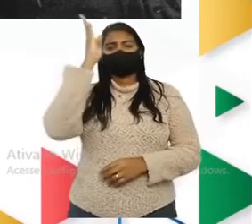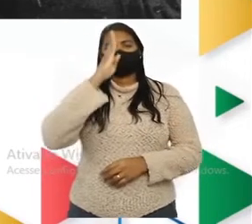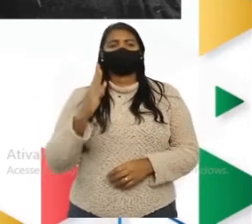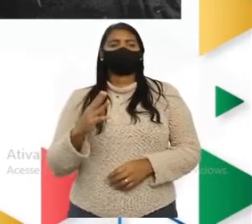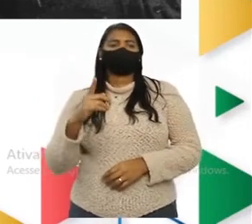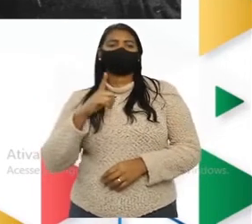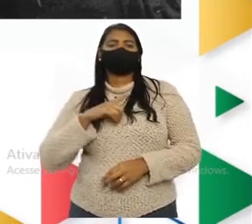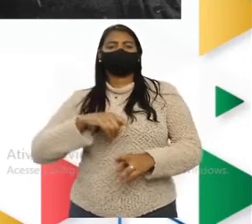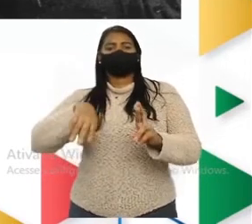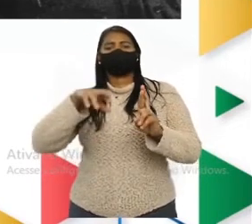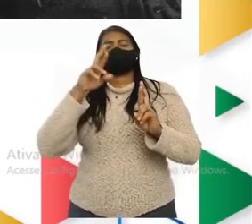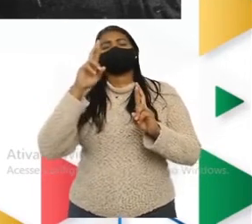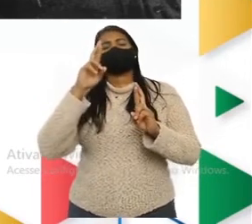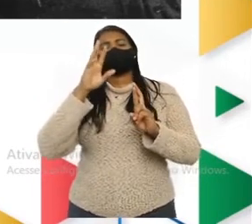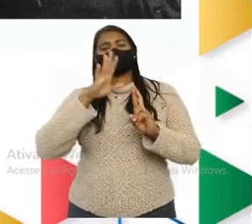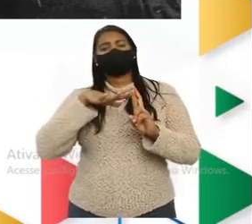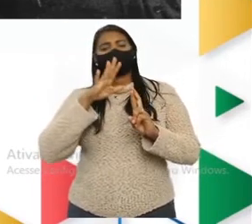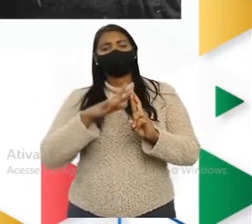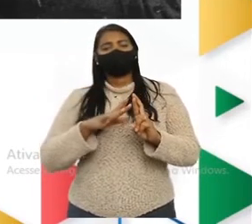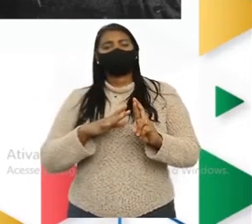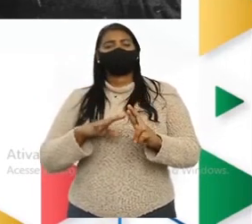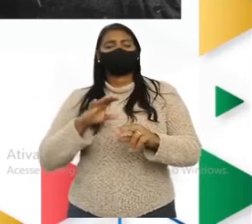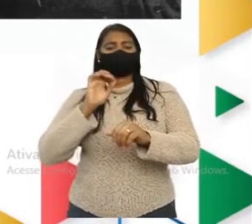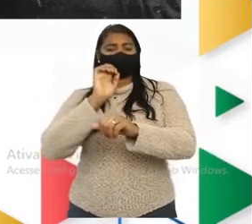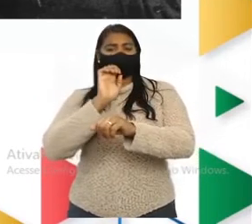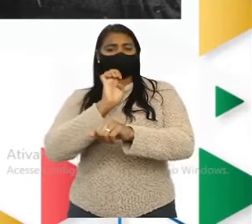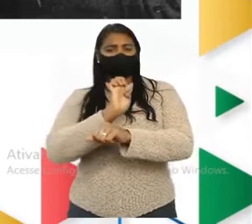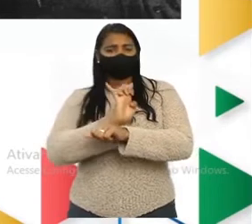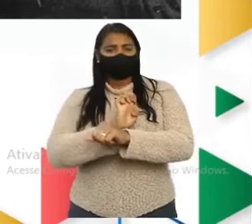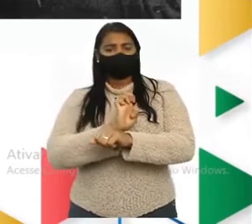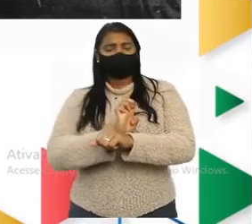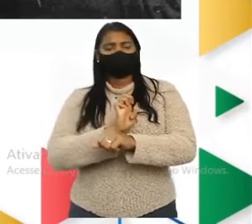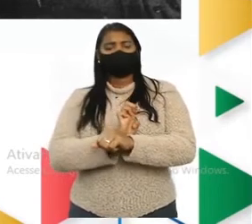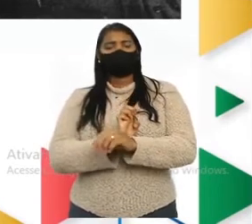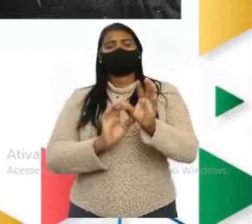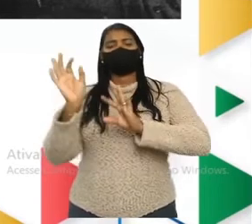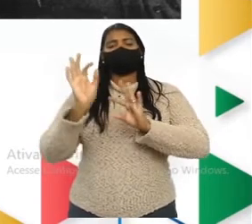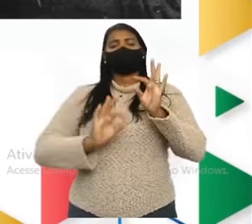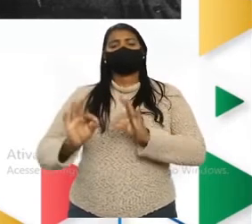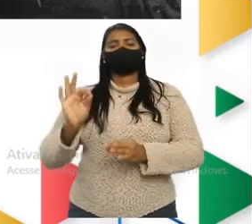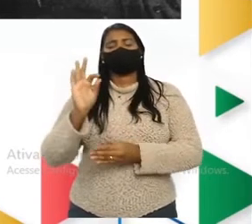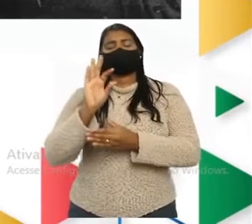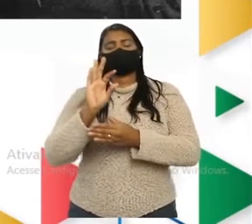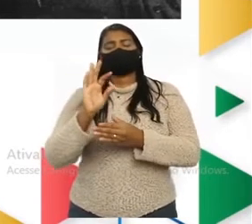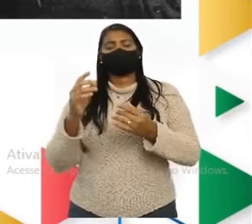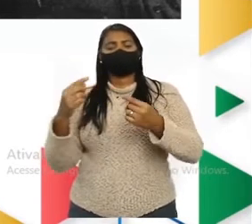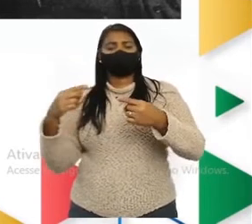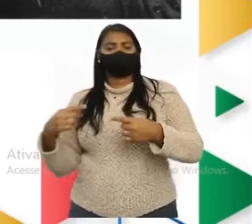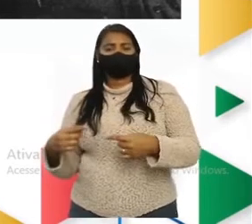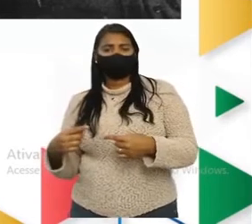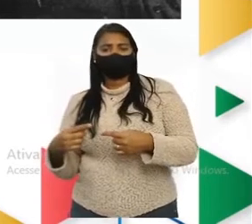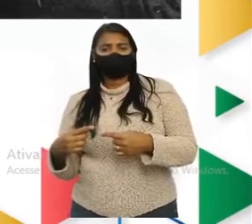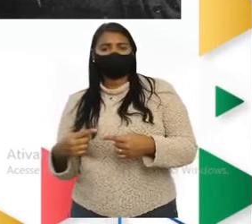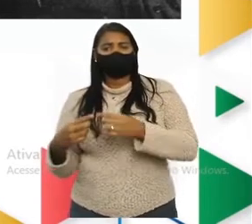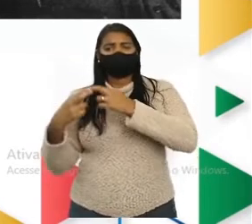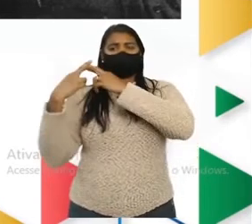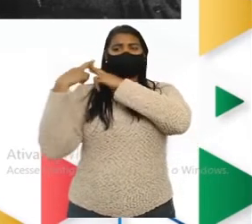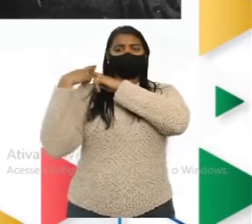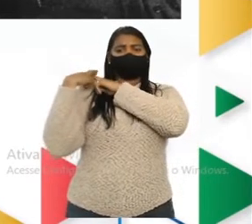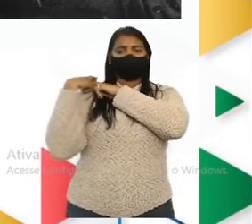essa influência, mas que o Estado vai entrar como o Estado vai cooptar, né, esse